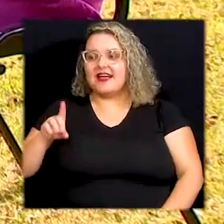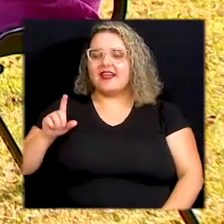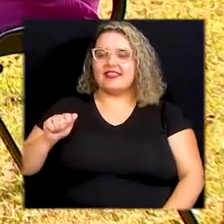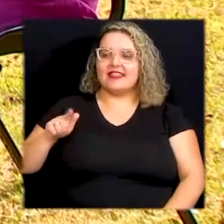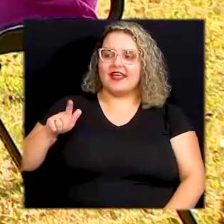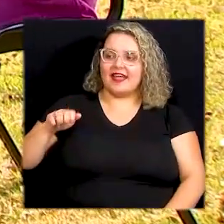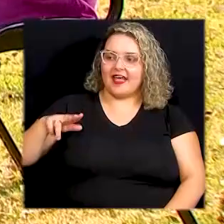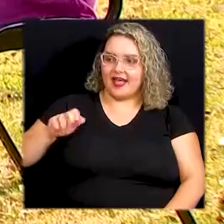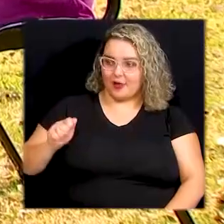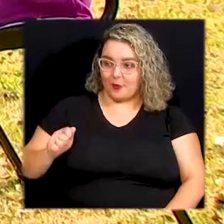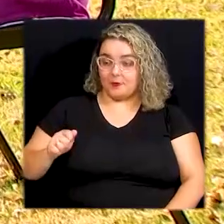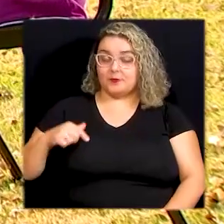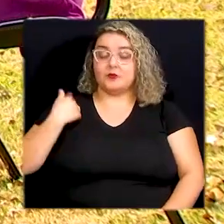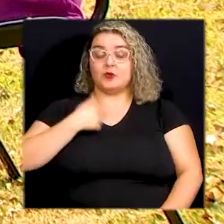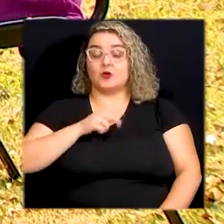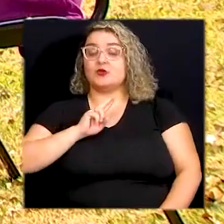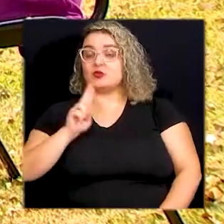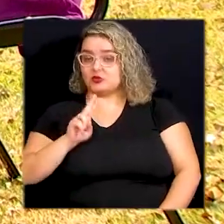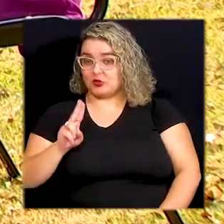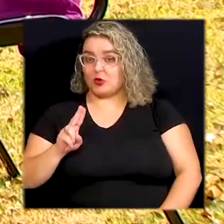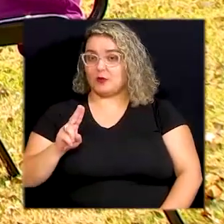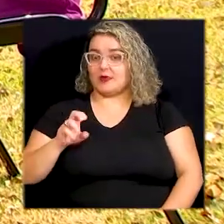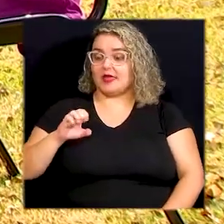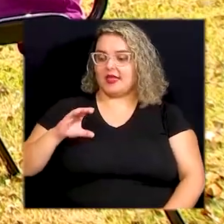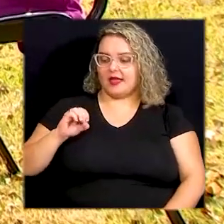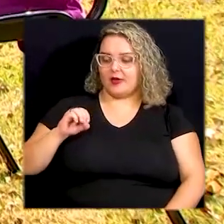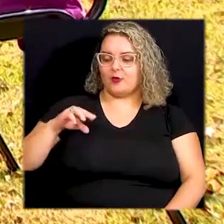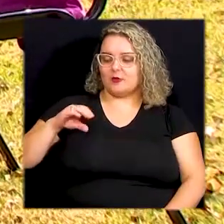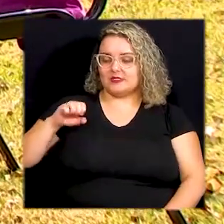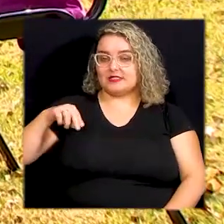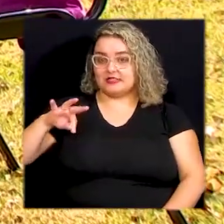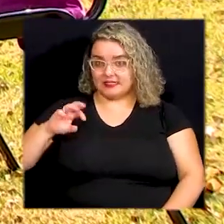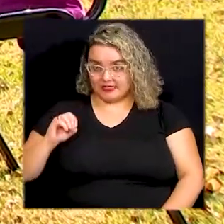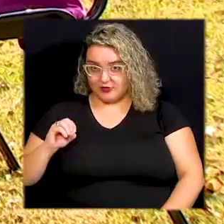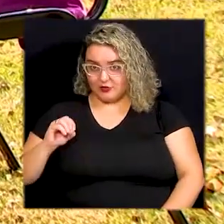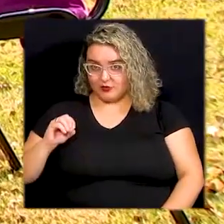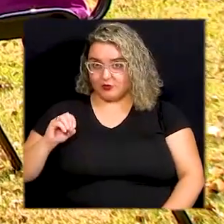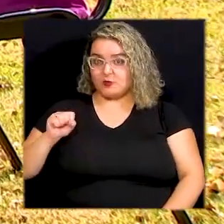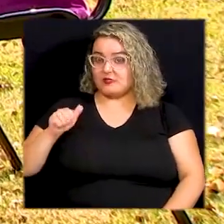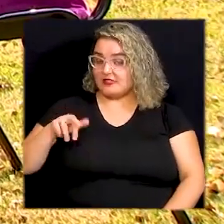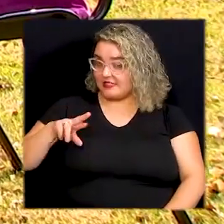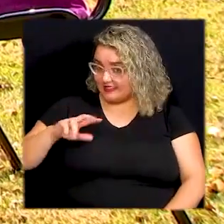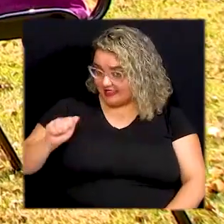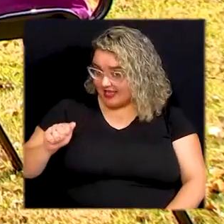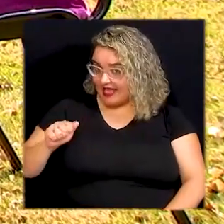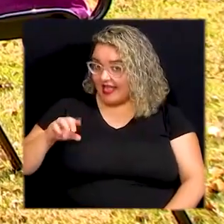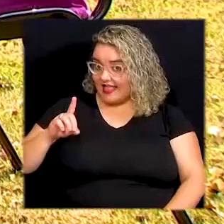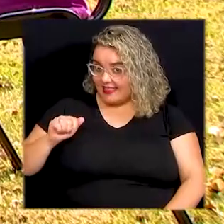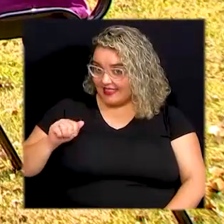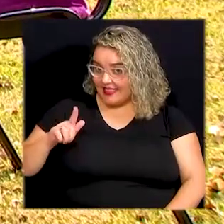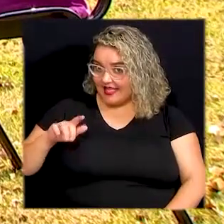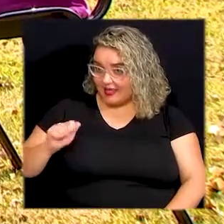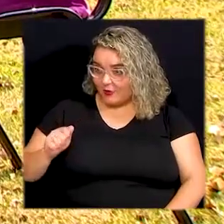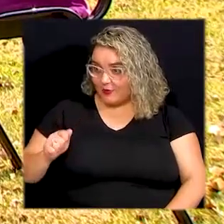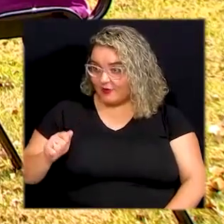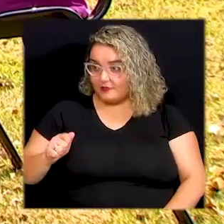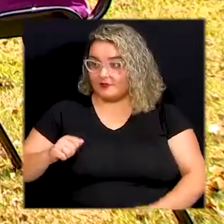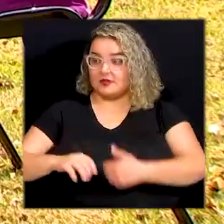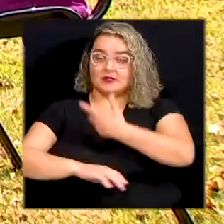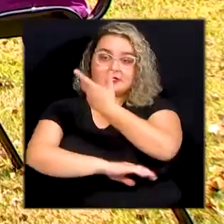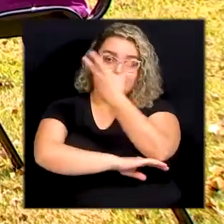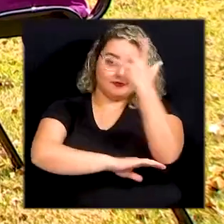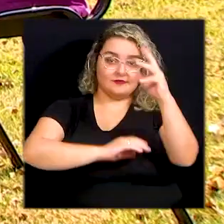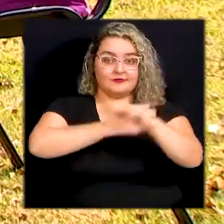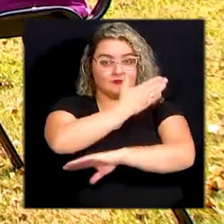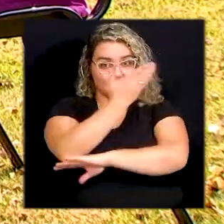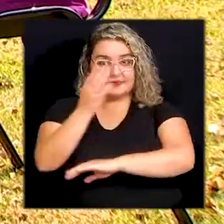a gente está chamando de Ecocentro Serra d'Água porque ao nosso lado, aqui para trás de nós, está a